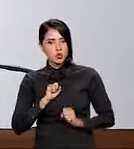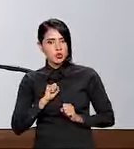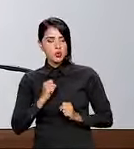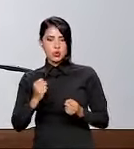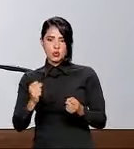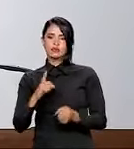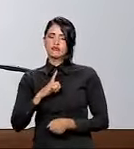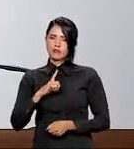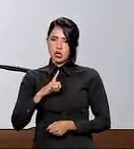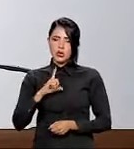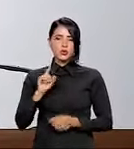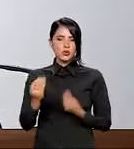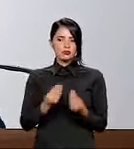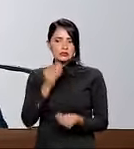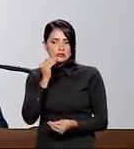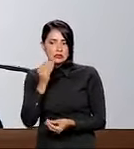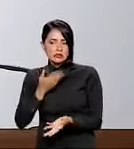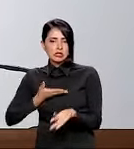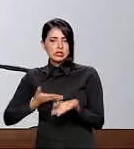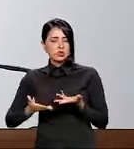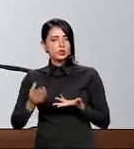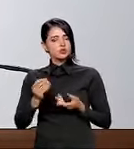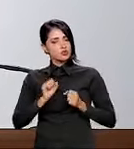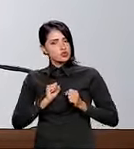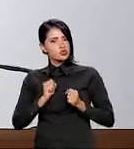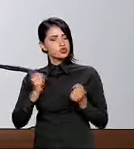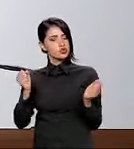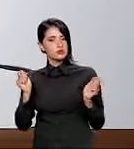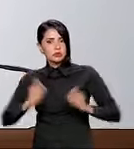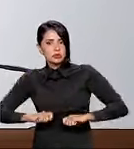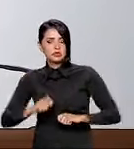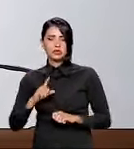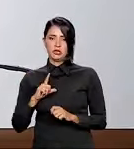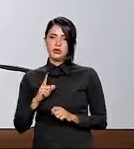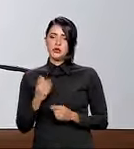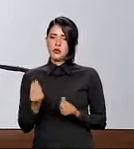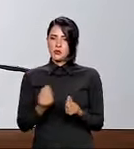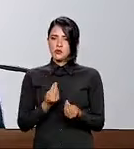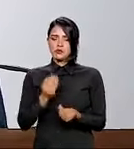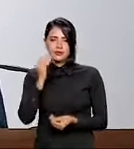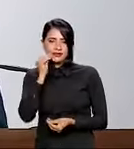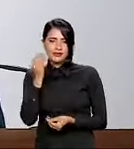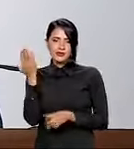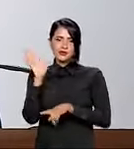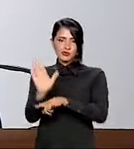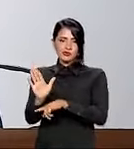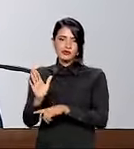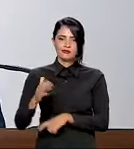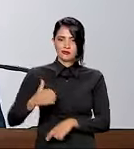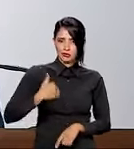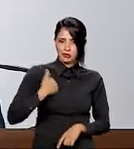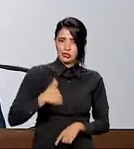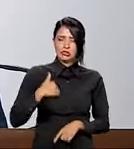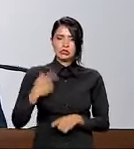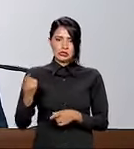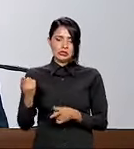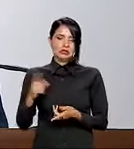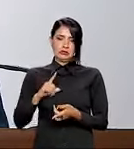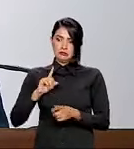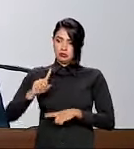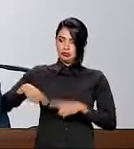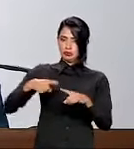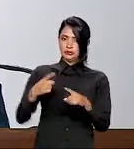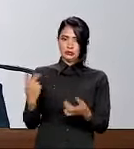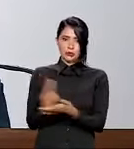disposição de tentar fazer todo o esforço possível para tentar ajudar a Argentina a sair da situação em que